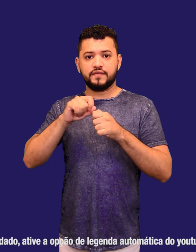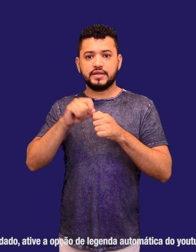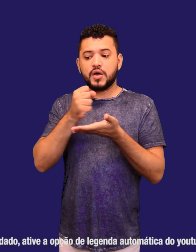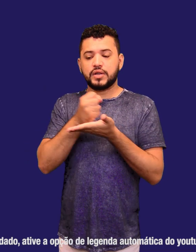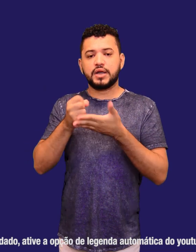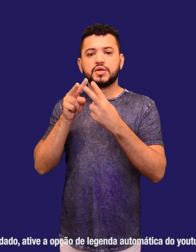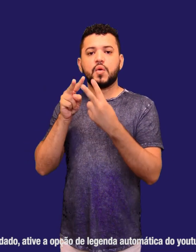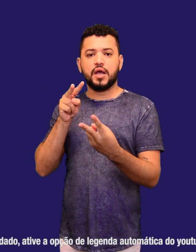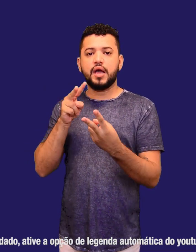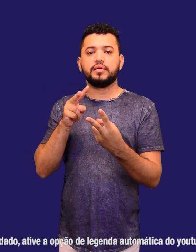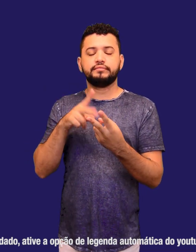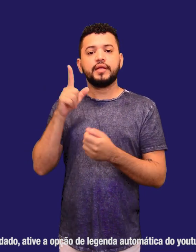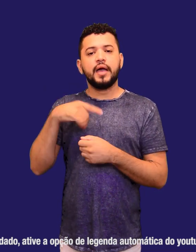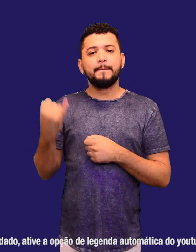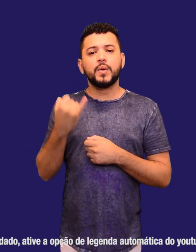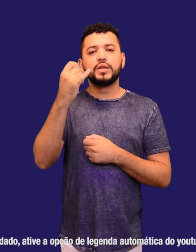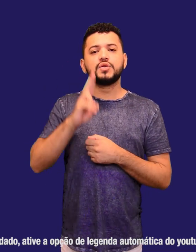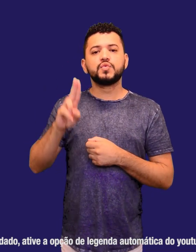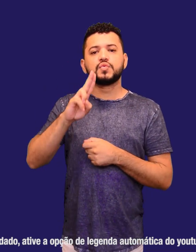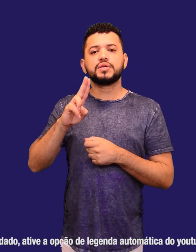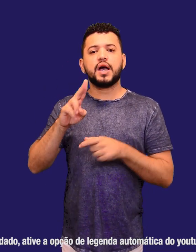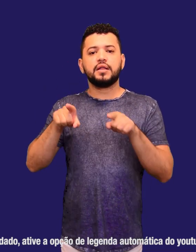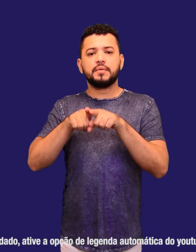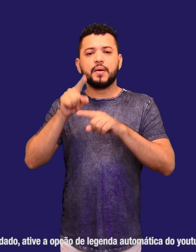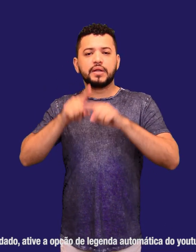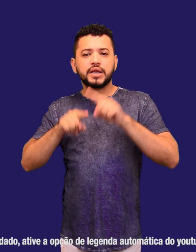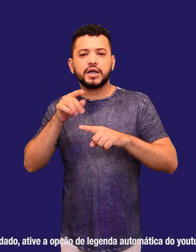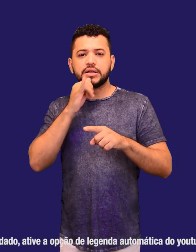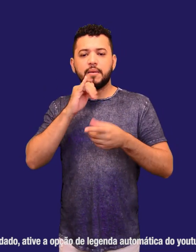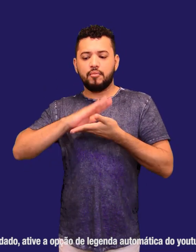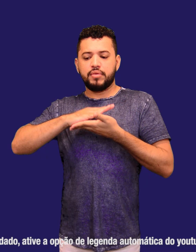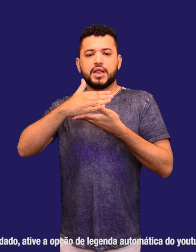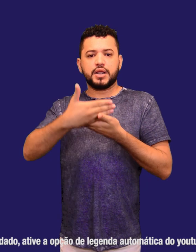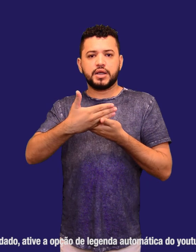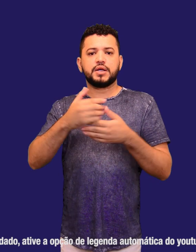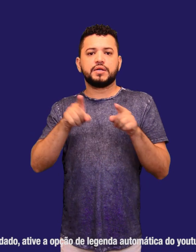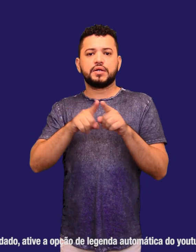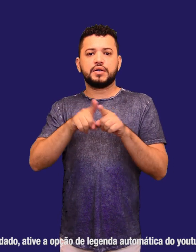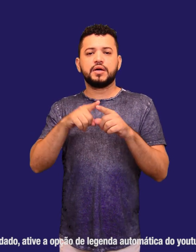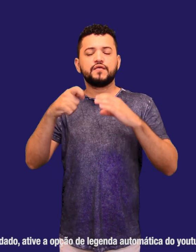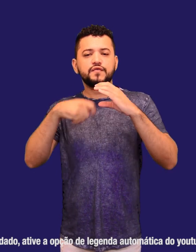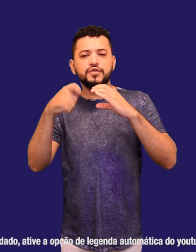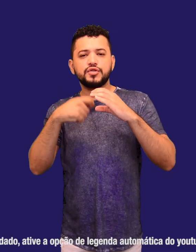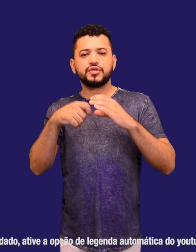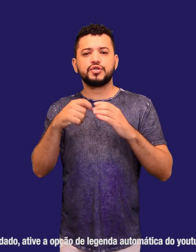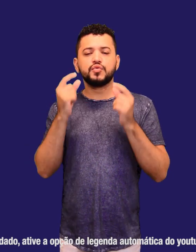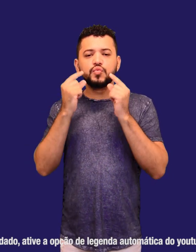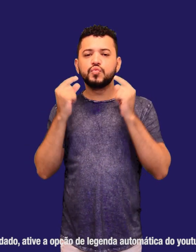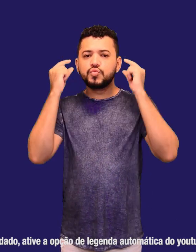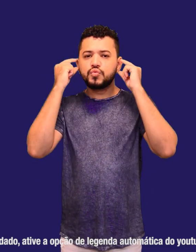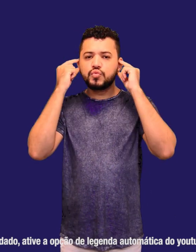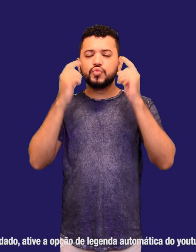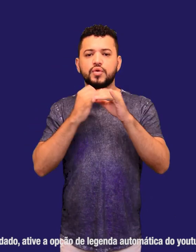Então, também é necessário os equipamentos como o notebook, a webcam, o fone, a internet,